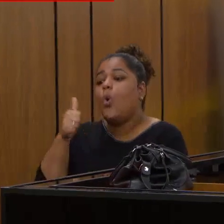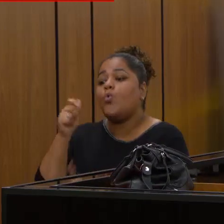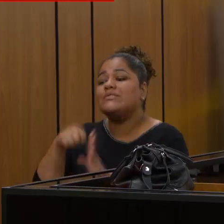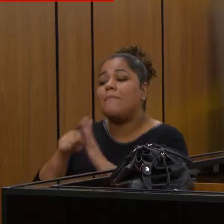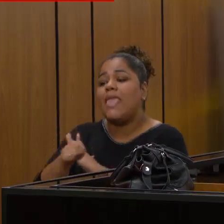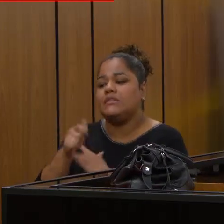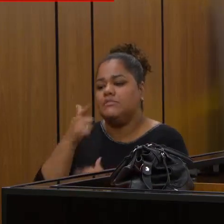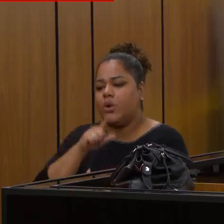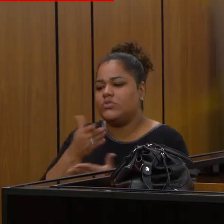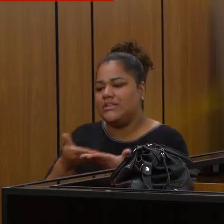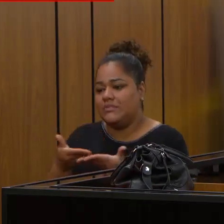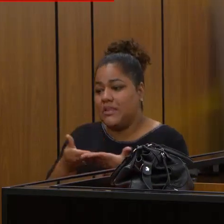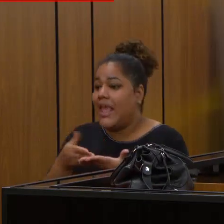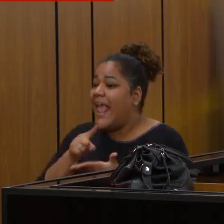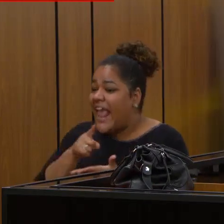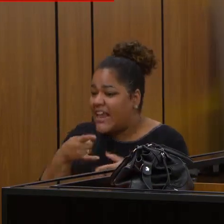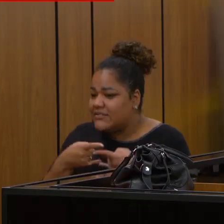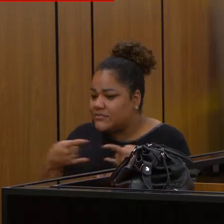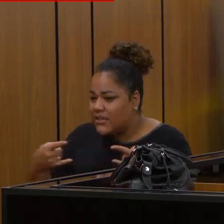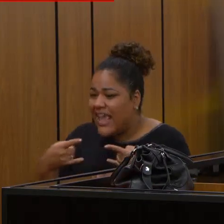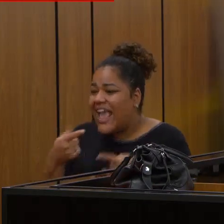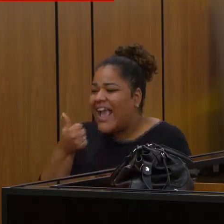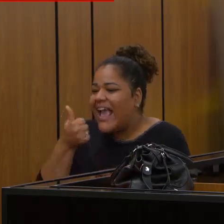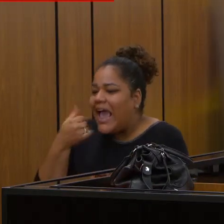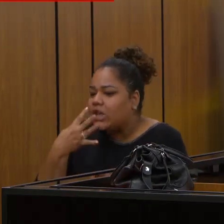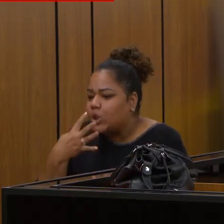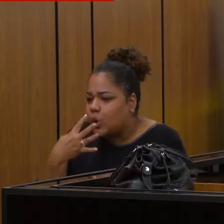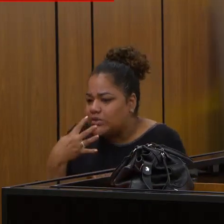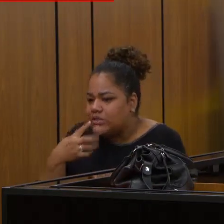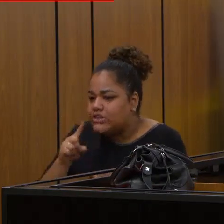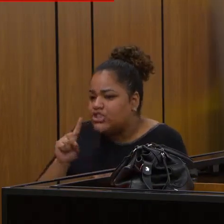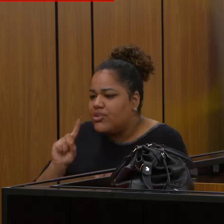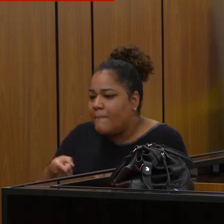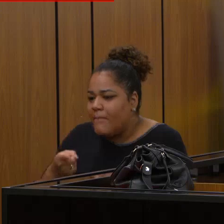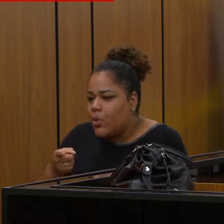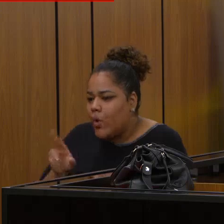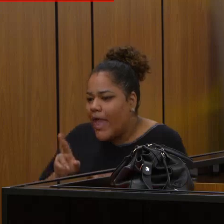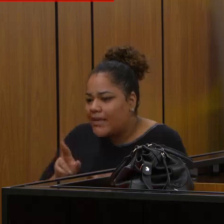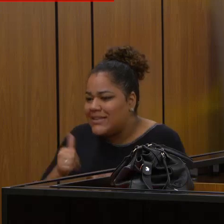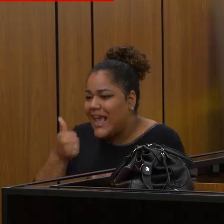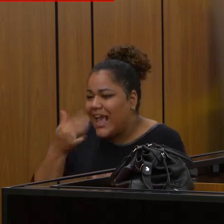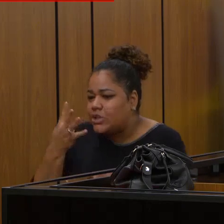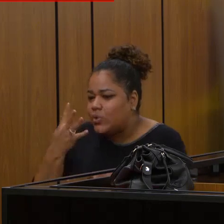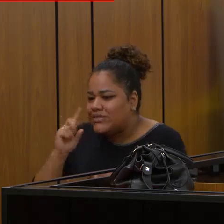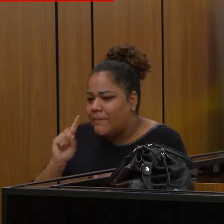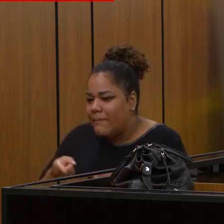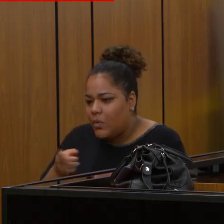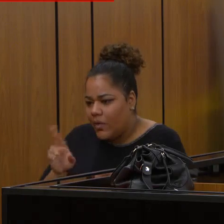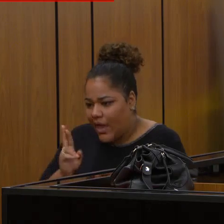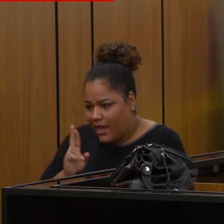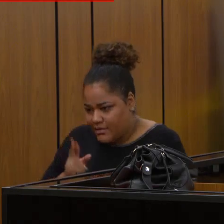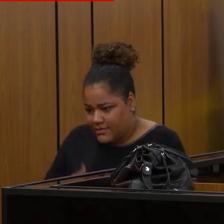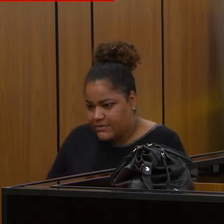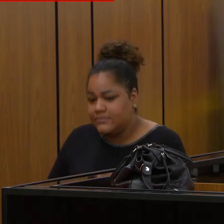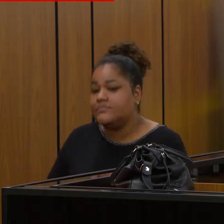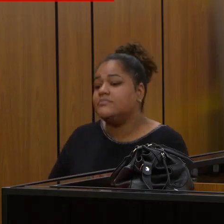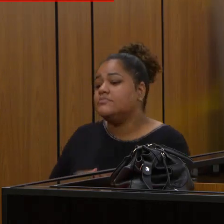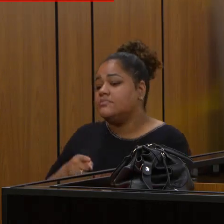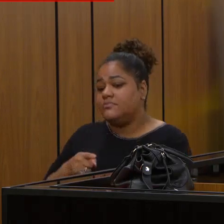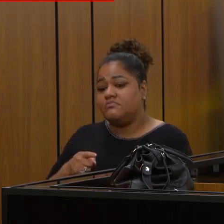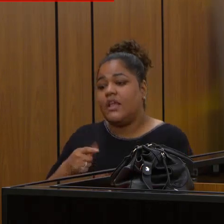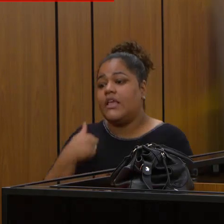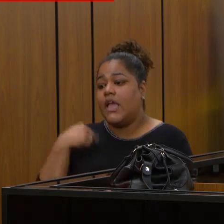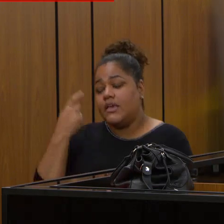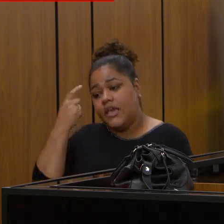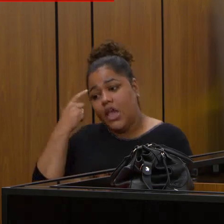2000 eu pude escolher qual dos dias da semana para me atender e qual o horário que acabou